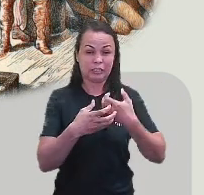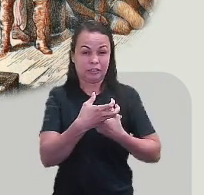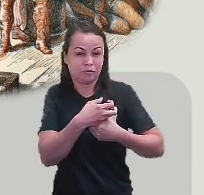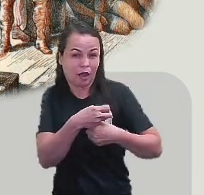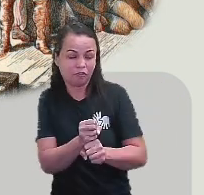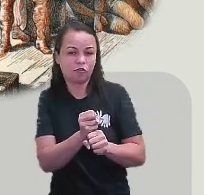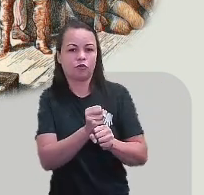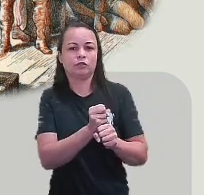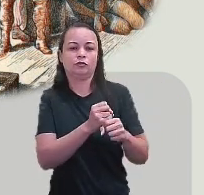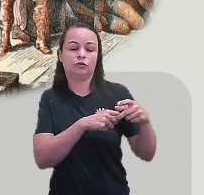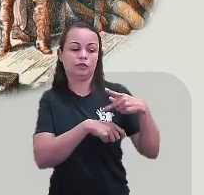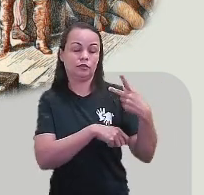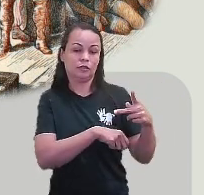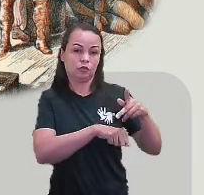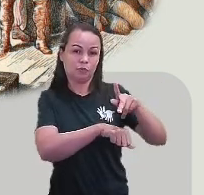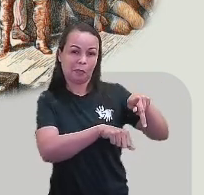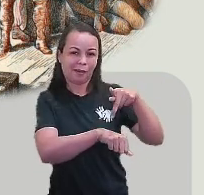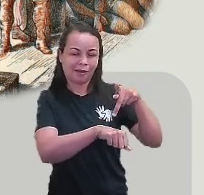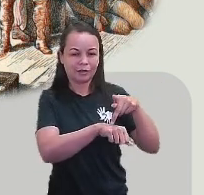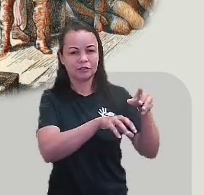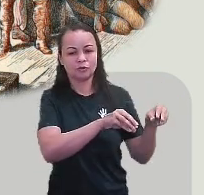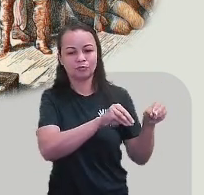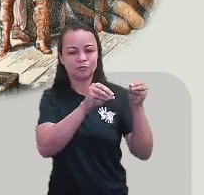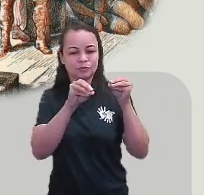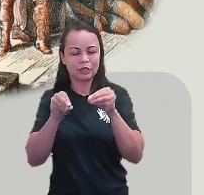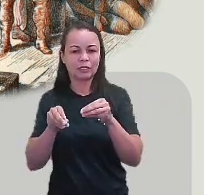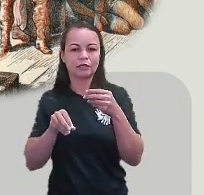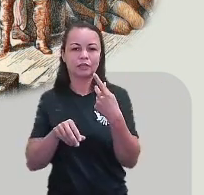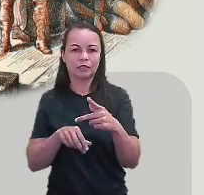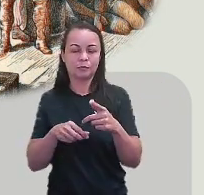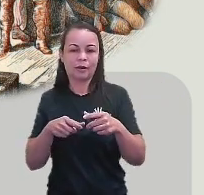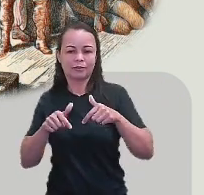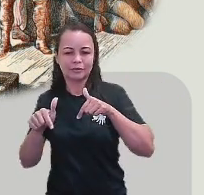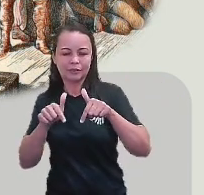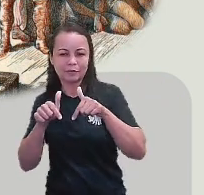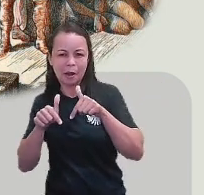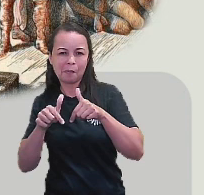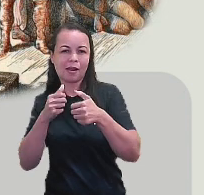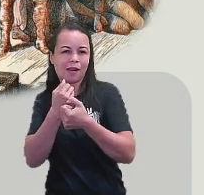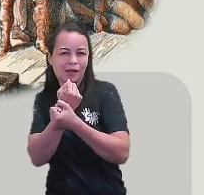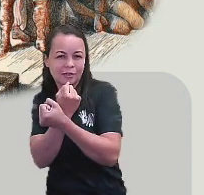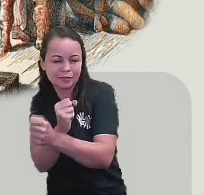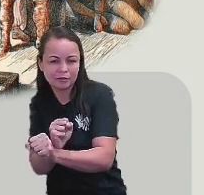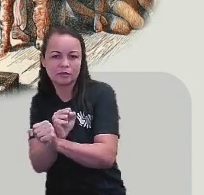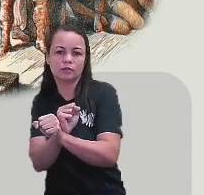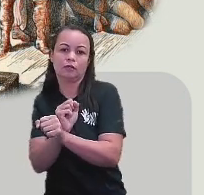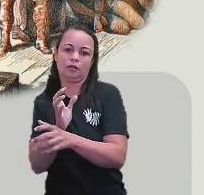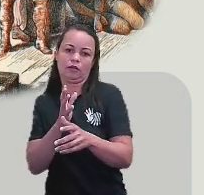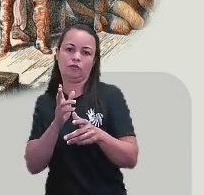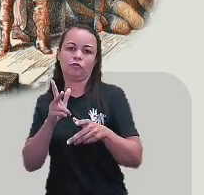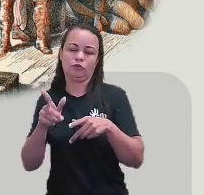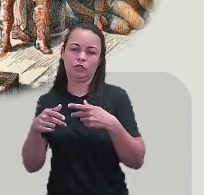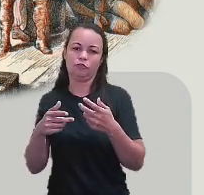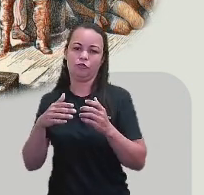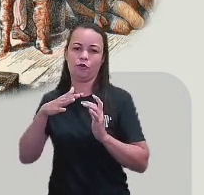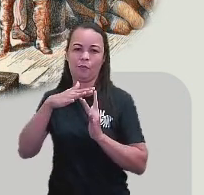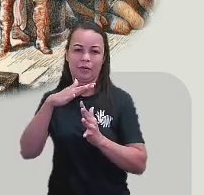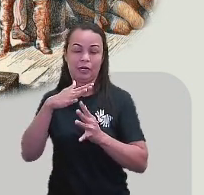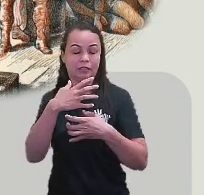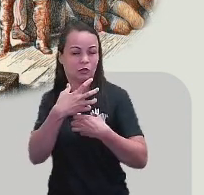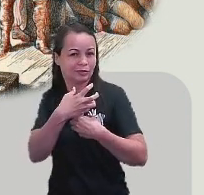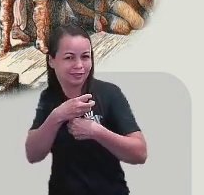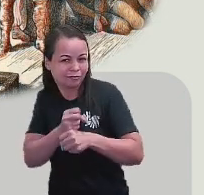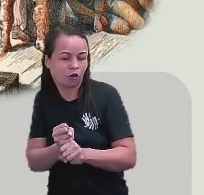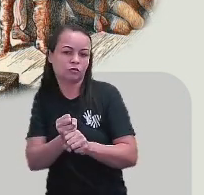de seus países, com o intuito de serem vendidos e escravizados para trabalhar. Infelizmente, só foi uma migração forçada, como